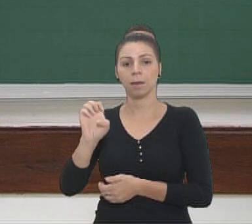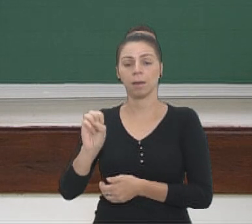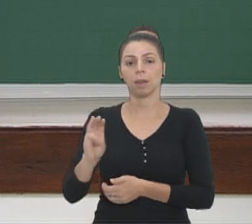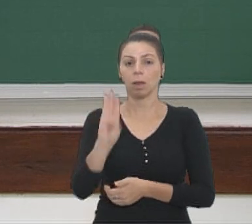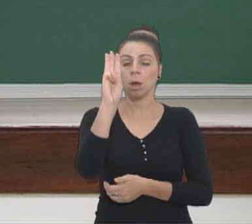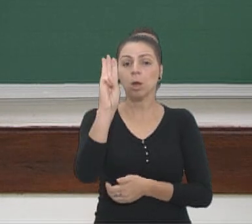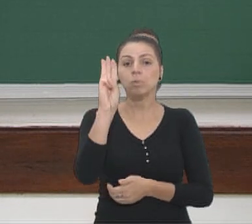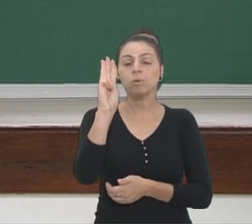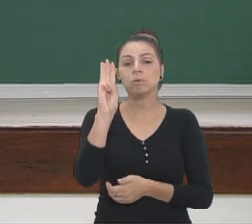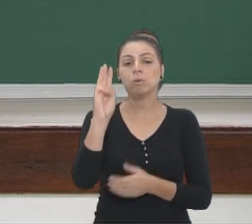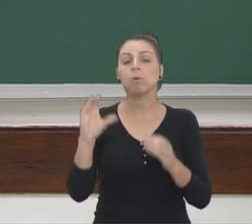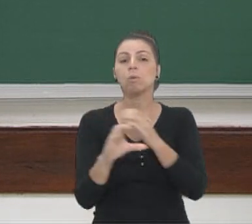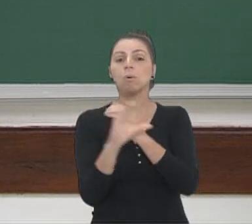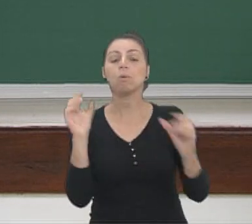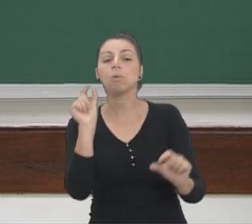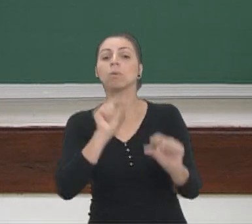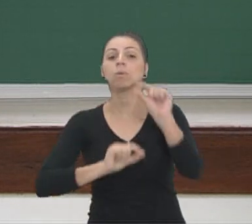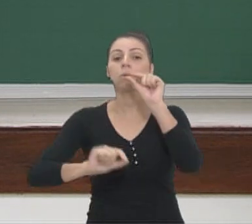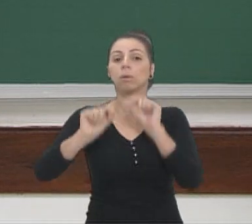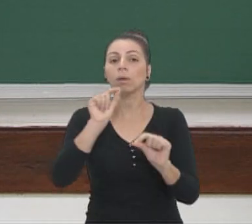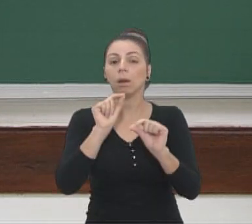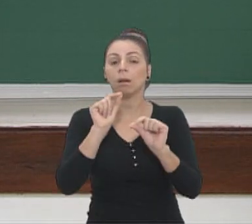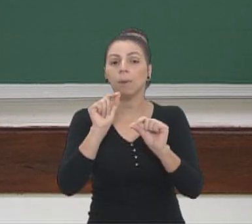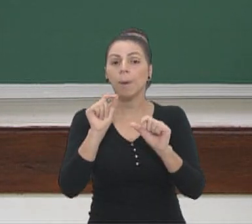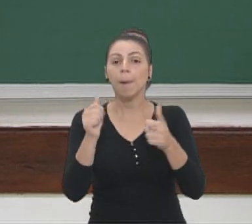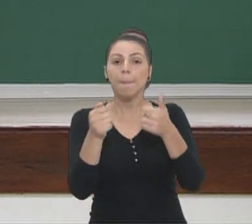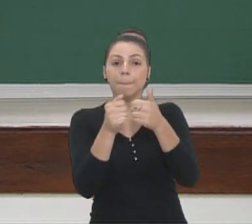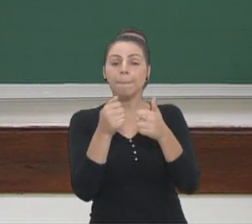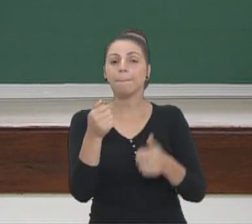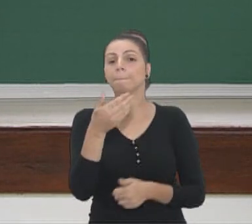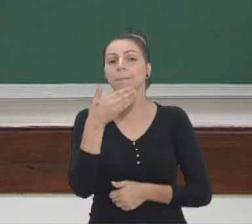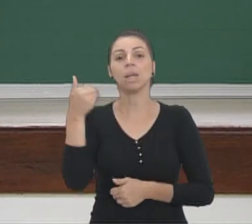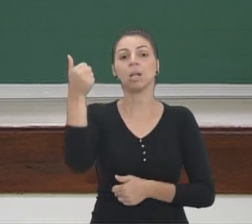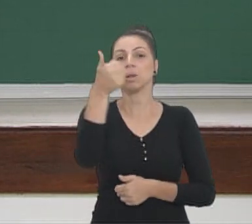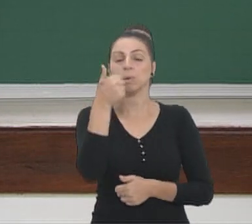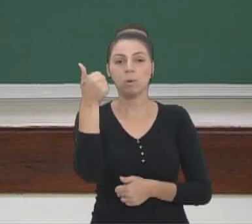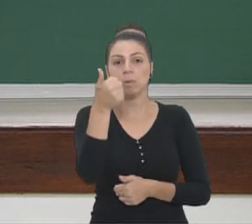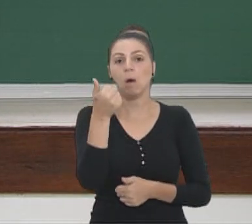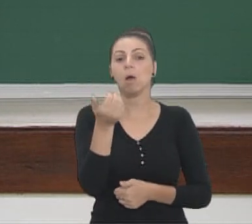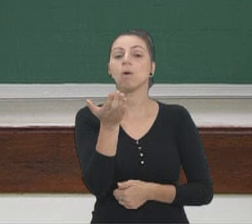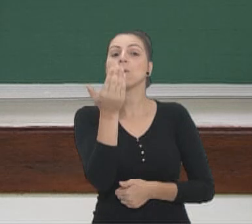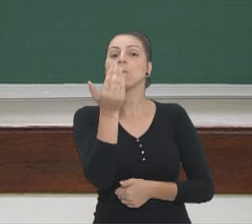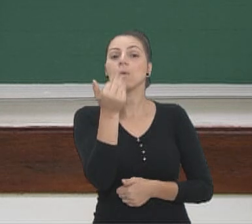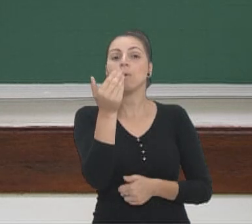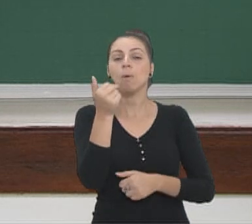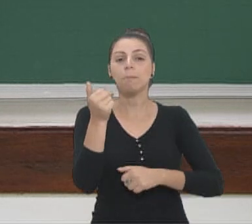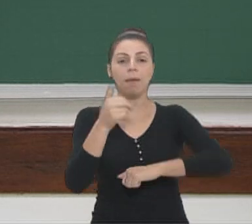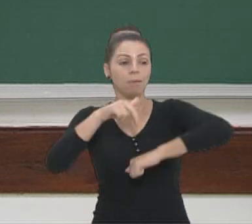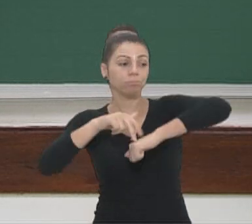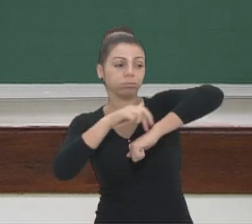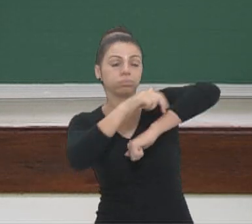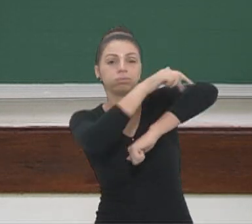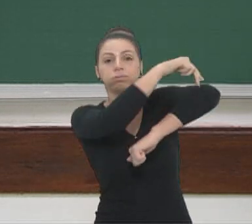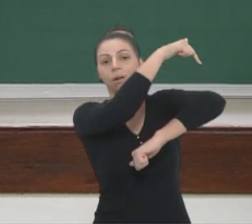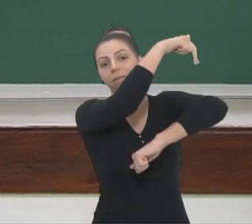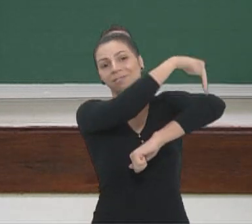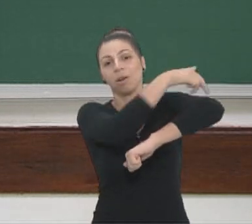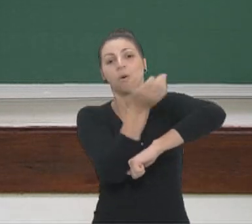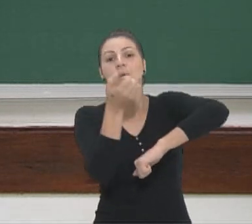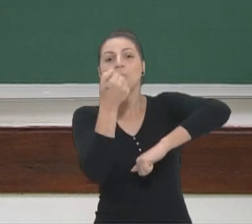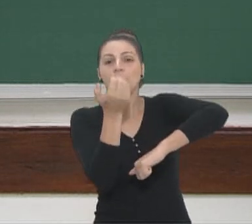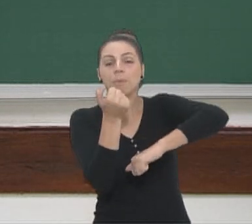manchar o tapete, melhor comer a sua torrada no alto de uma escada. E aí?